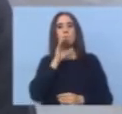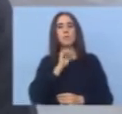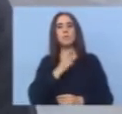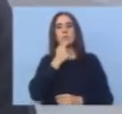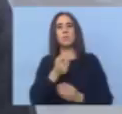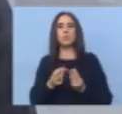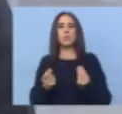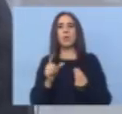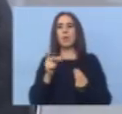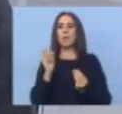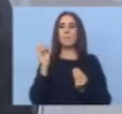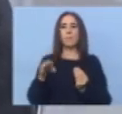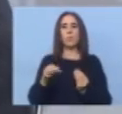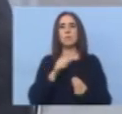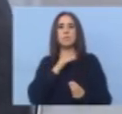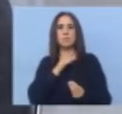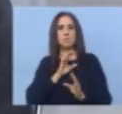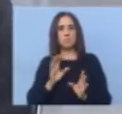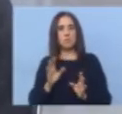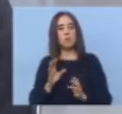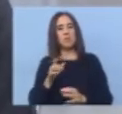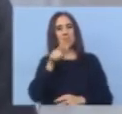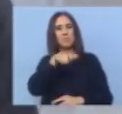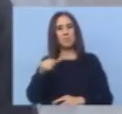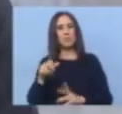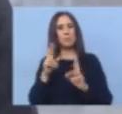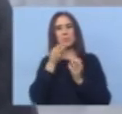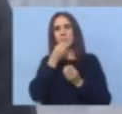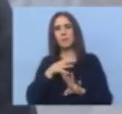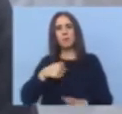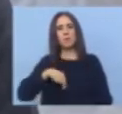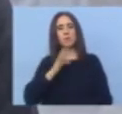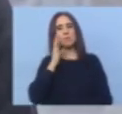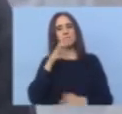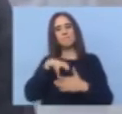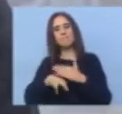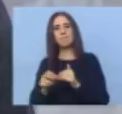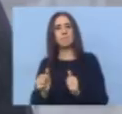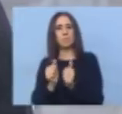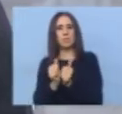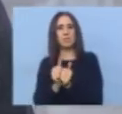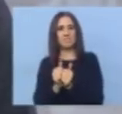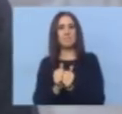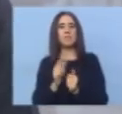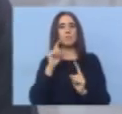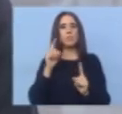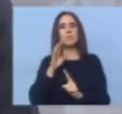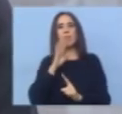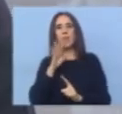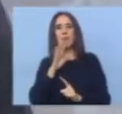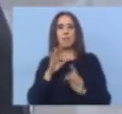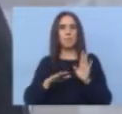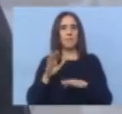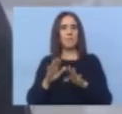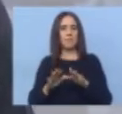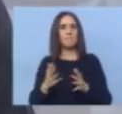foi põem num lar e não querem saber. E essas pessoas perdem a esperança. E nós procuramos ir lá, fazer companhia, cantamos umas músicas, também de vez em